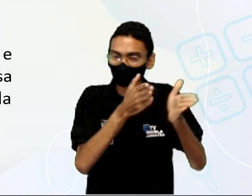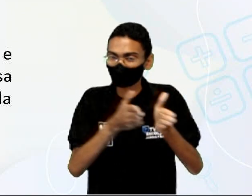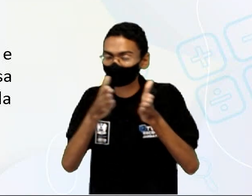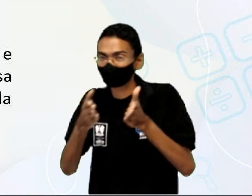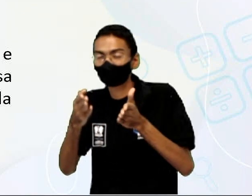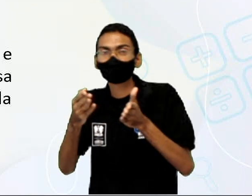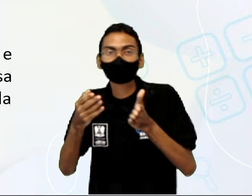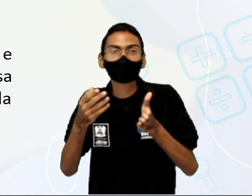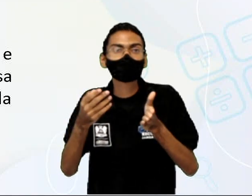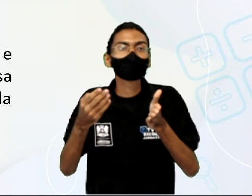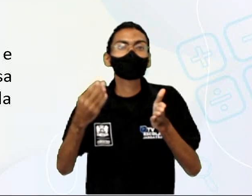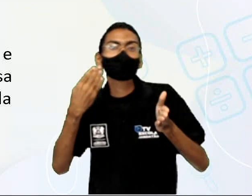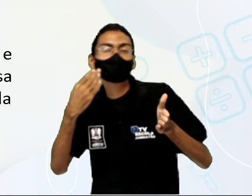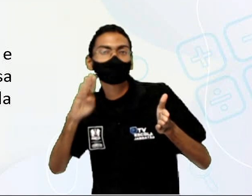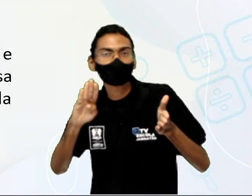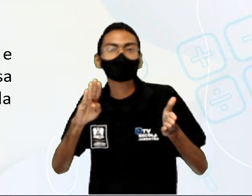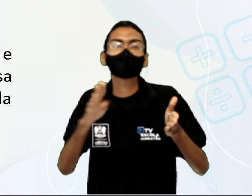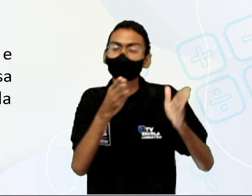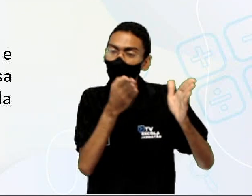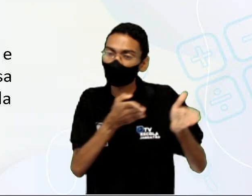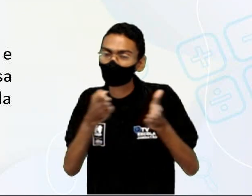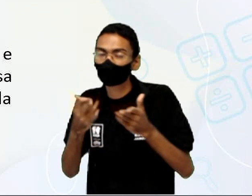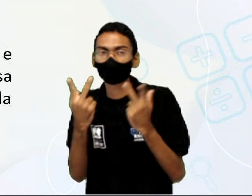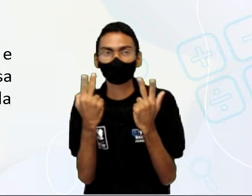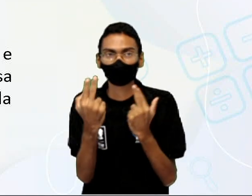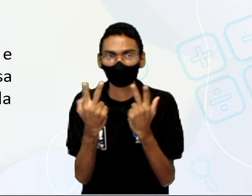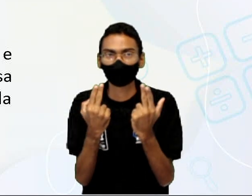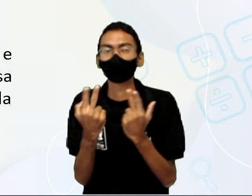iguais. A gente chega ao nanômetro.